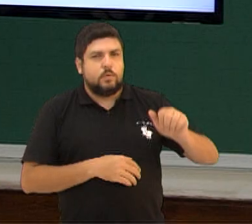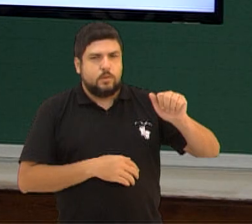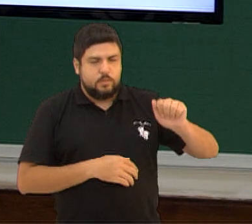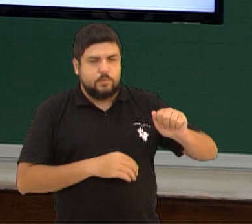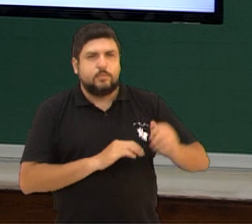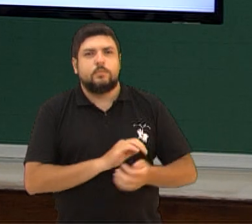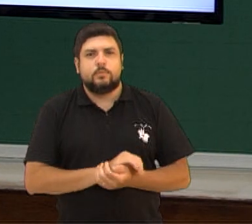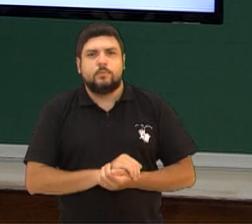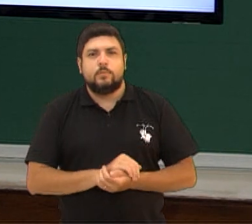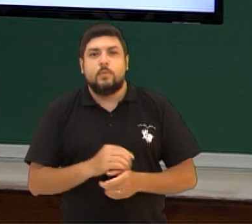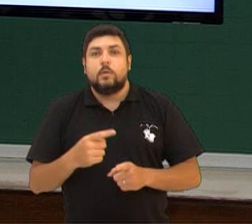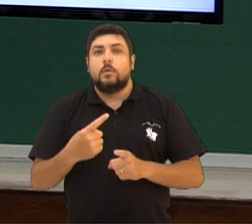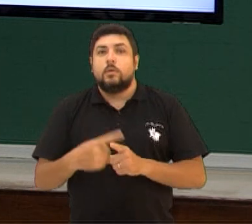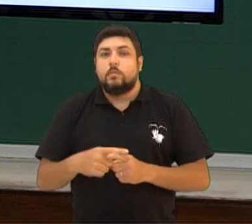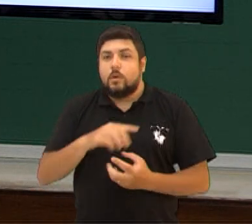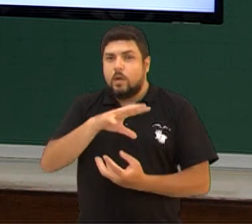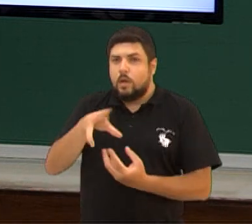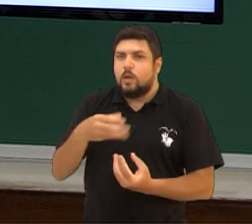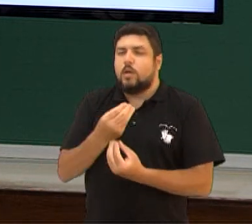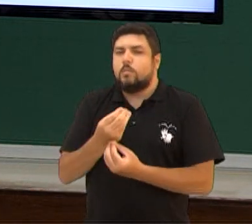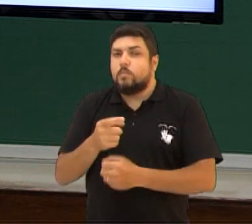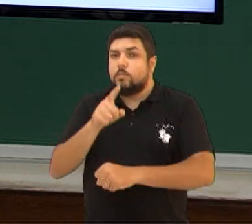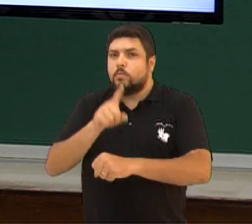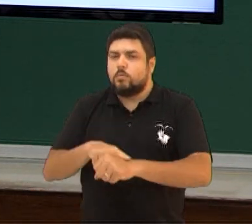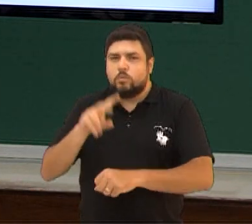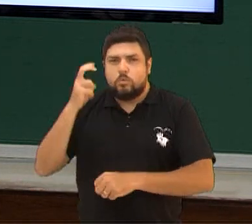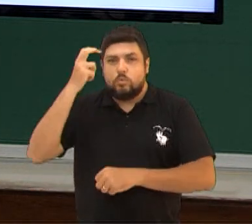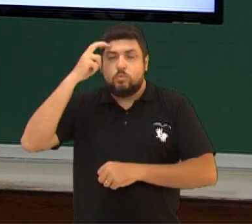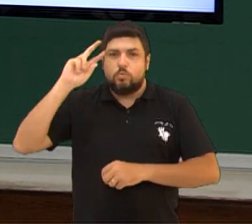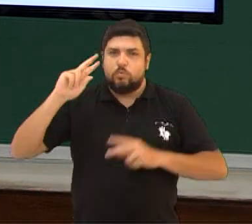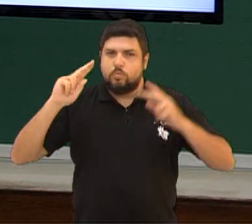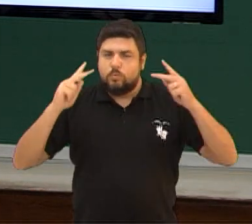Porque a arte é um momento da cultura humana.